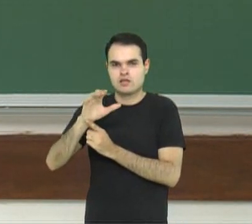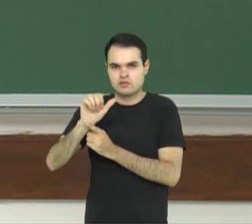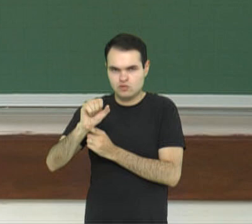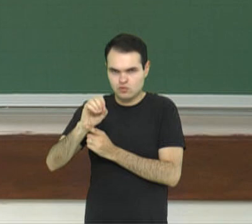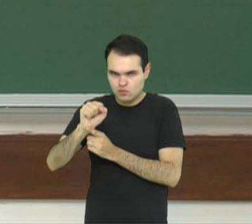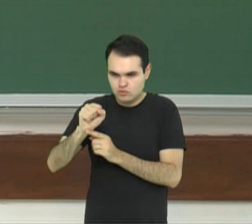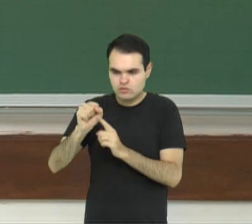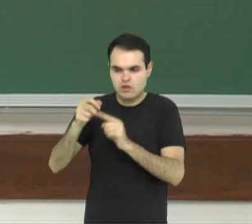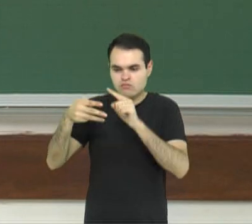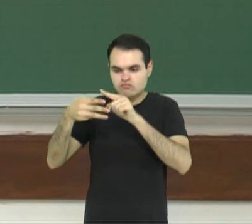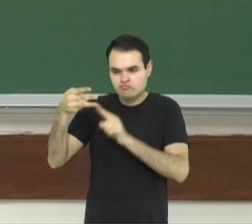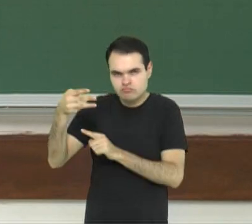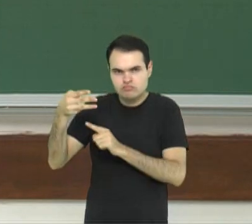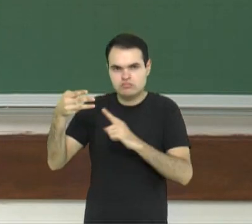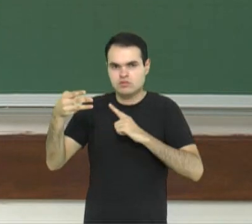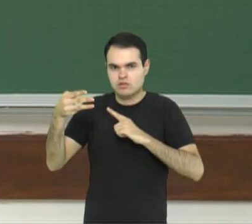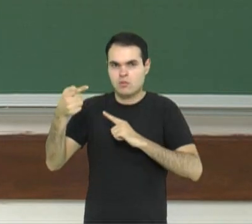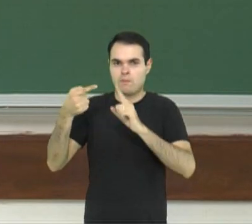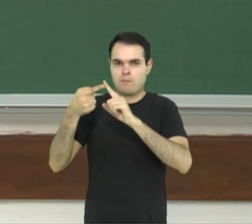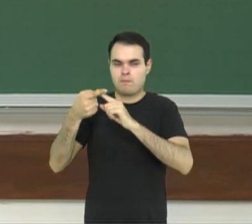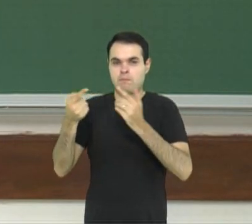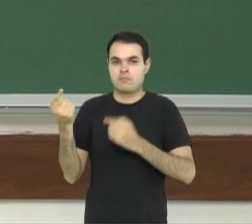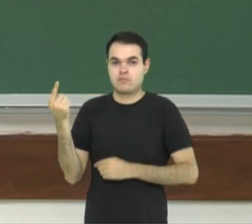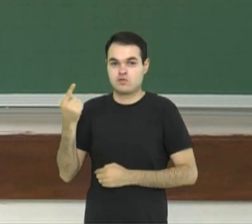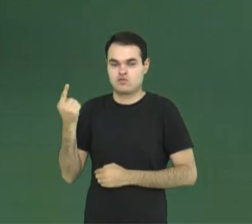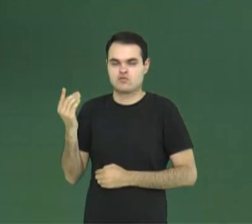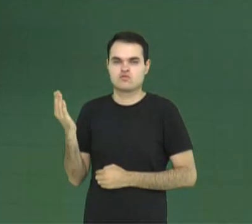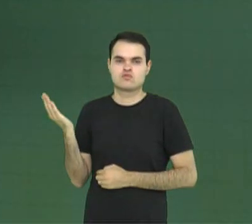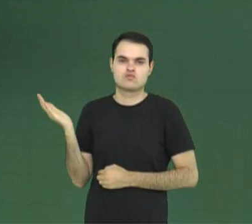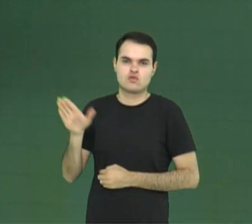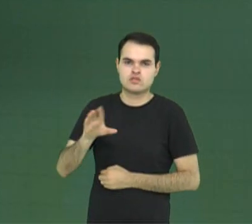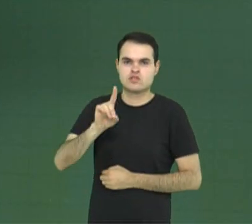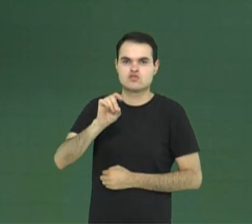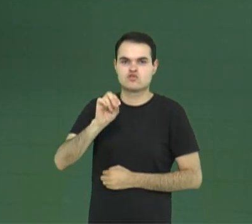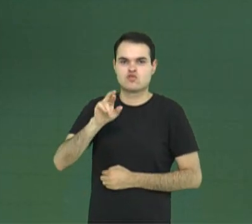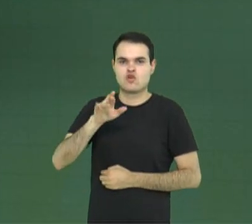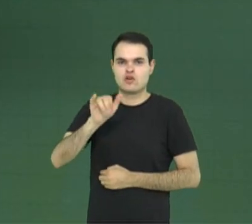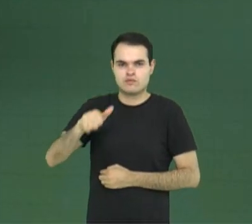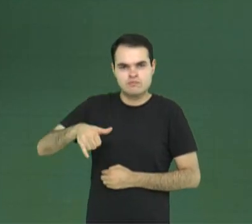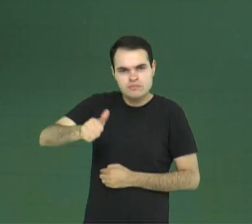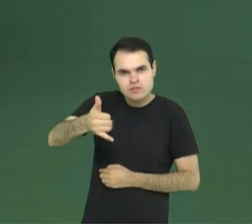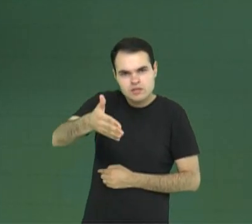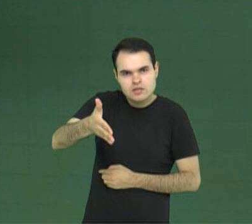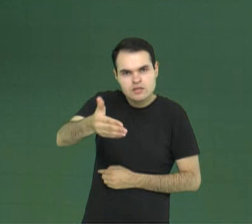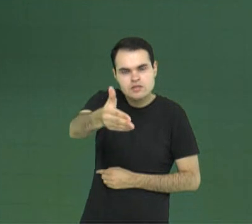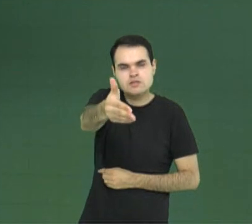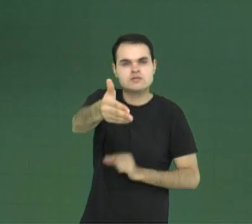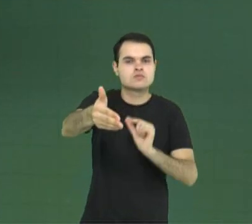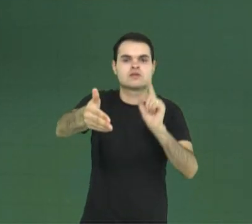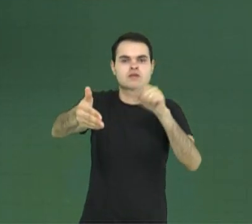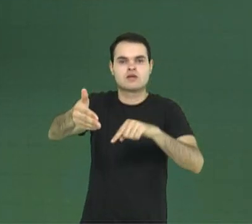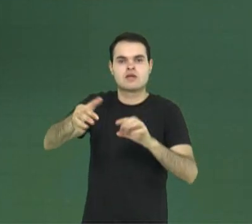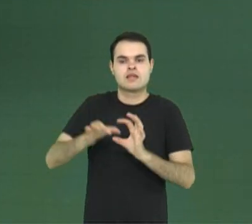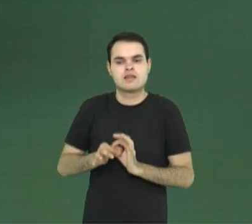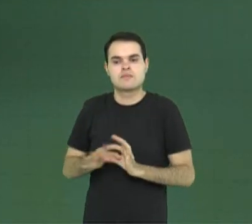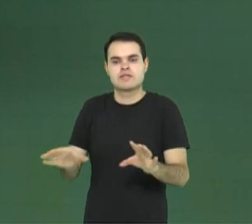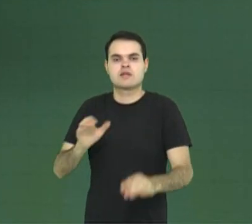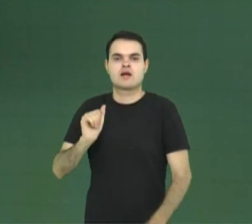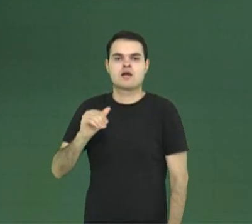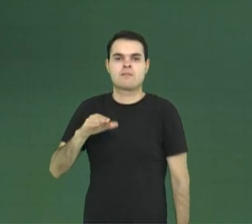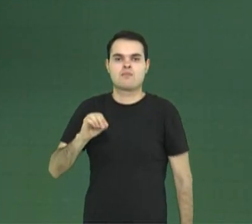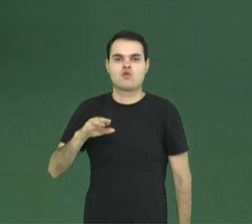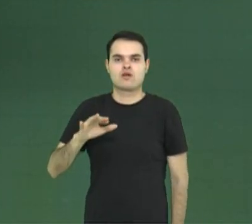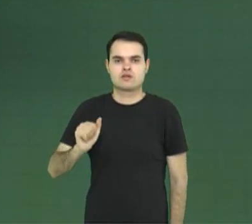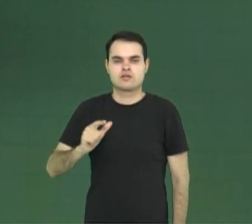excreta eliminada. Então, eu trouxe a Dory aqui para vocês, para mostrar os amoniotélicos, aqueles que eliminam amônia. Então, ó, notem,